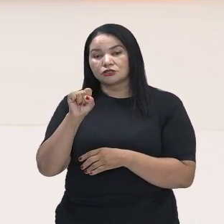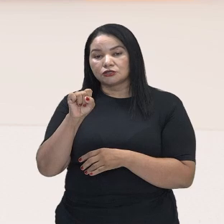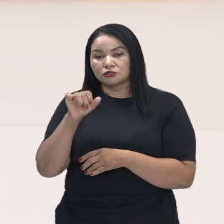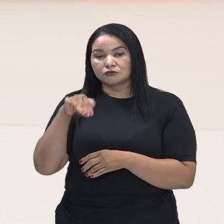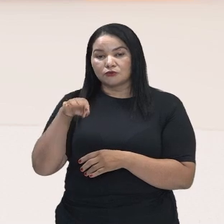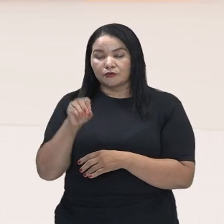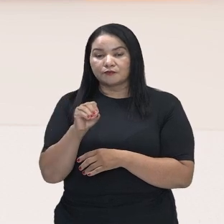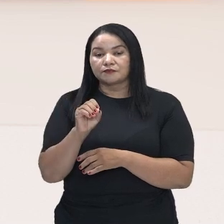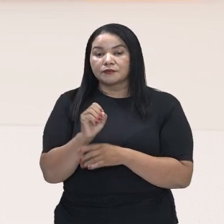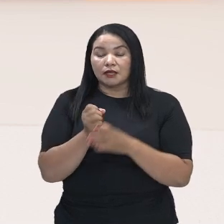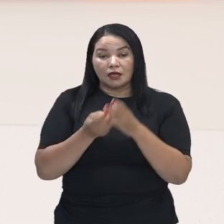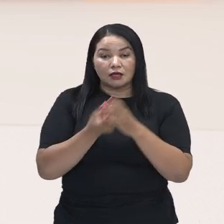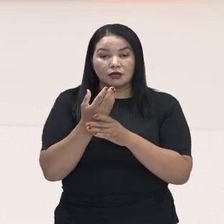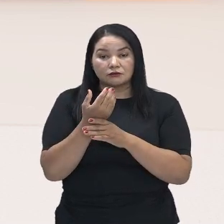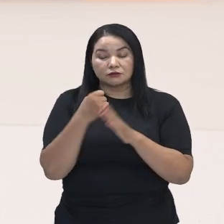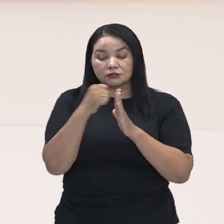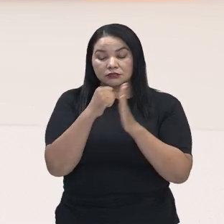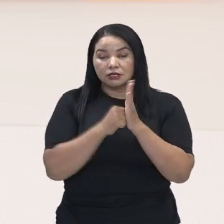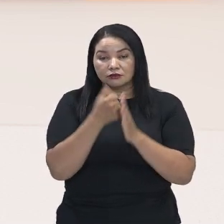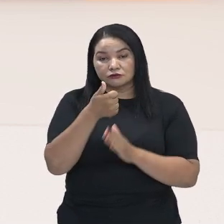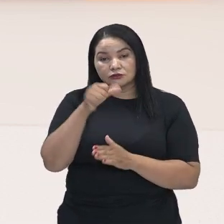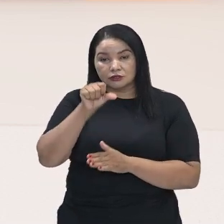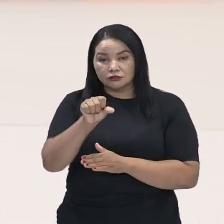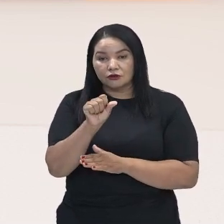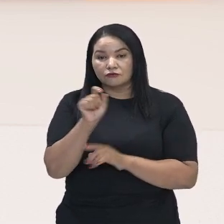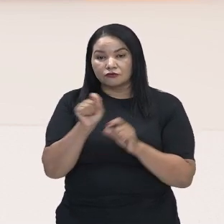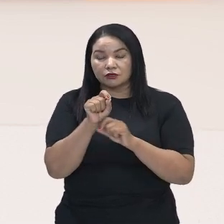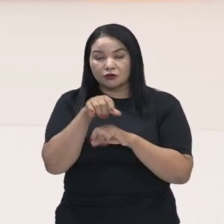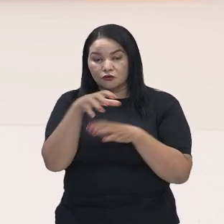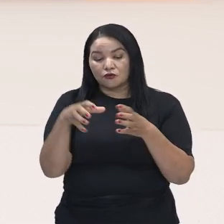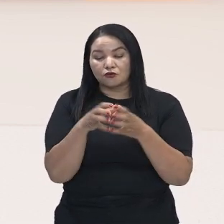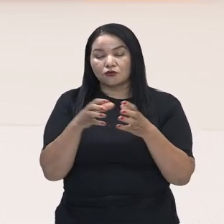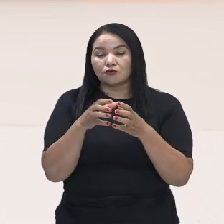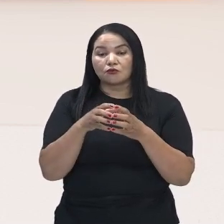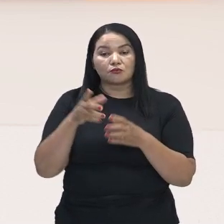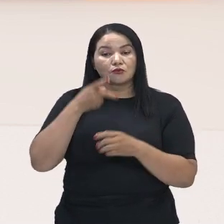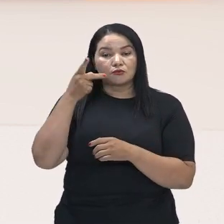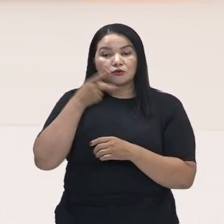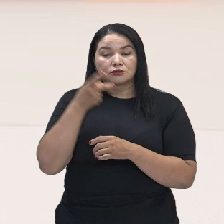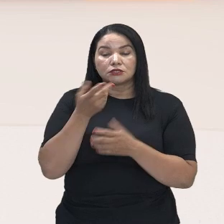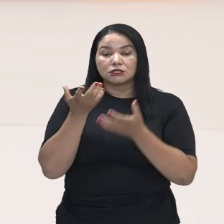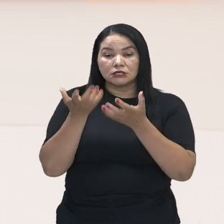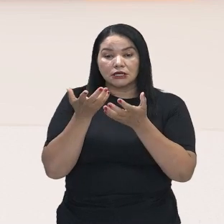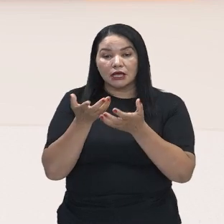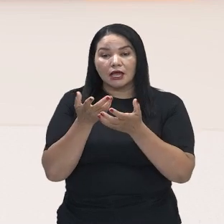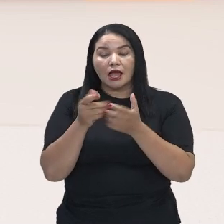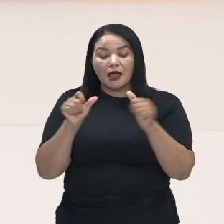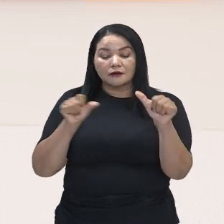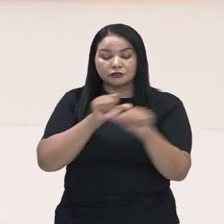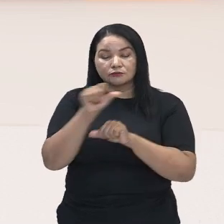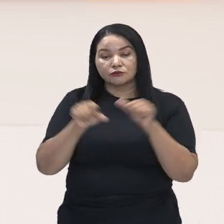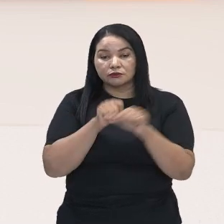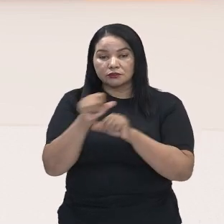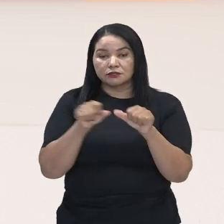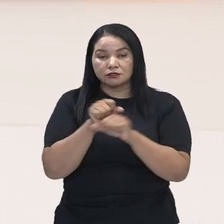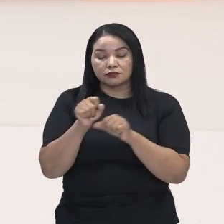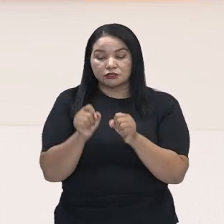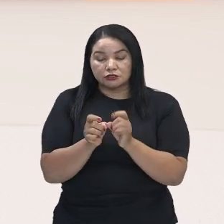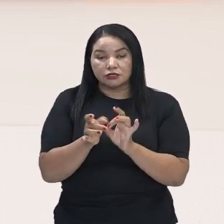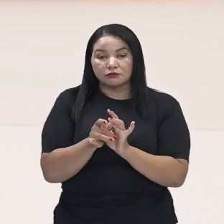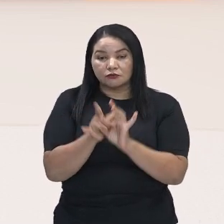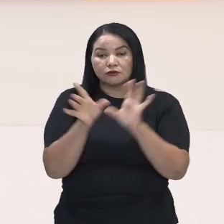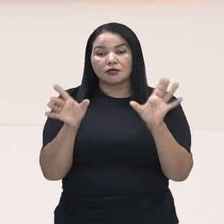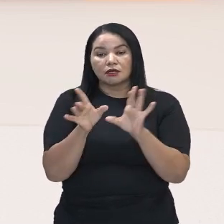no século XIX como um movimento político que buscava reformas democráticas, incluindo